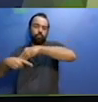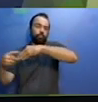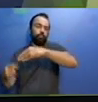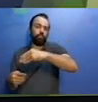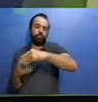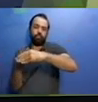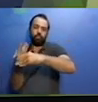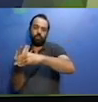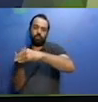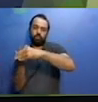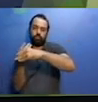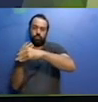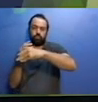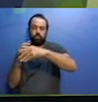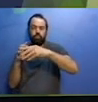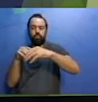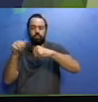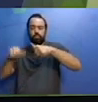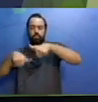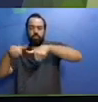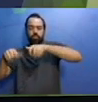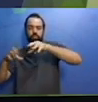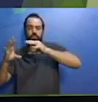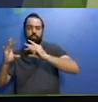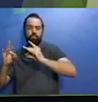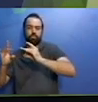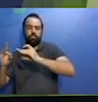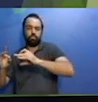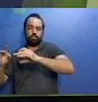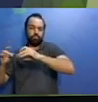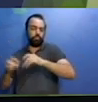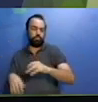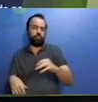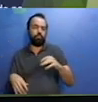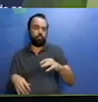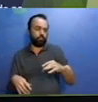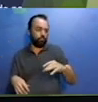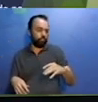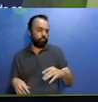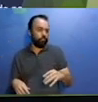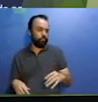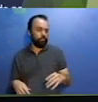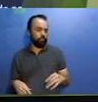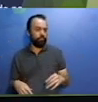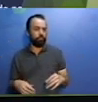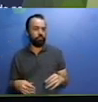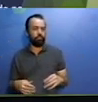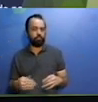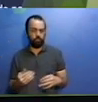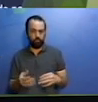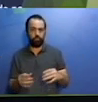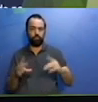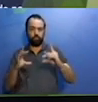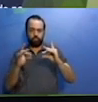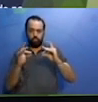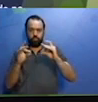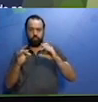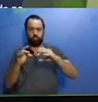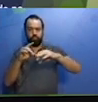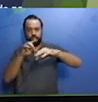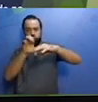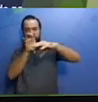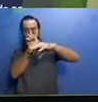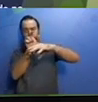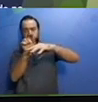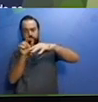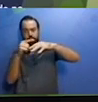o vapor retorne ao estado líquido, que a gente chama de condensação. E aí o líquido, né, formado, ele